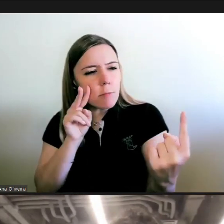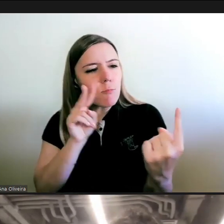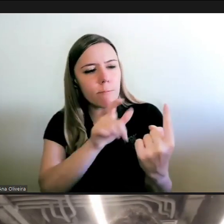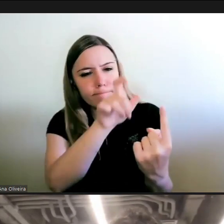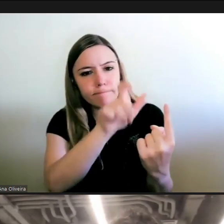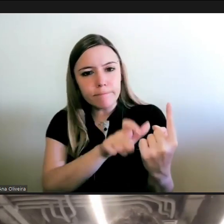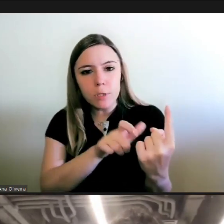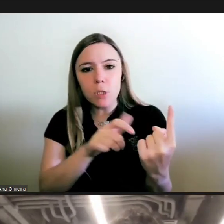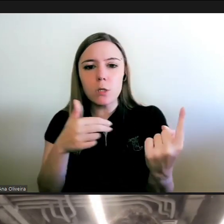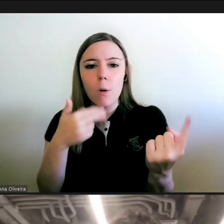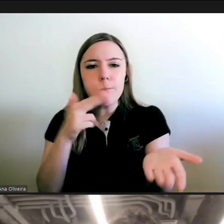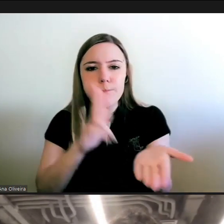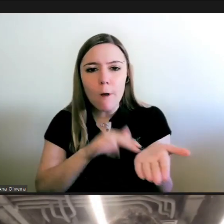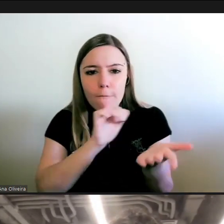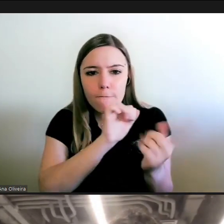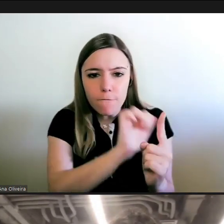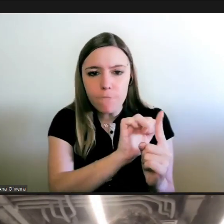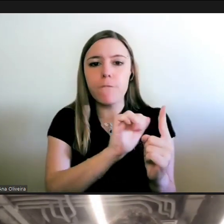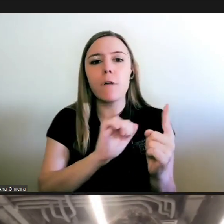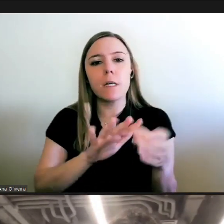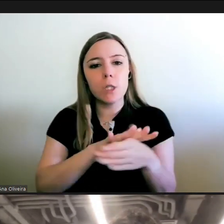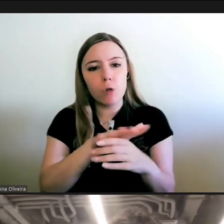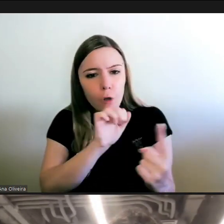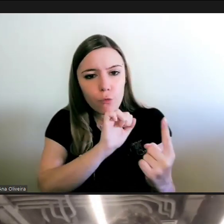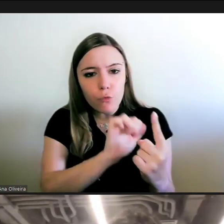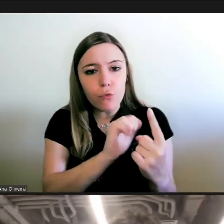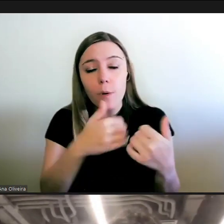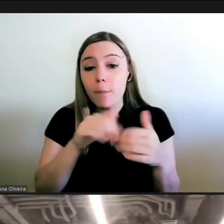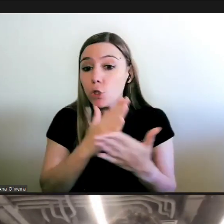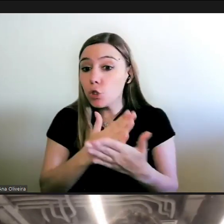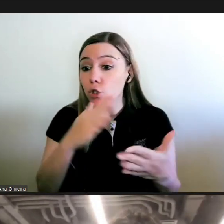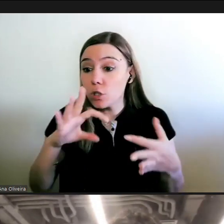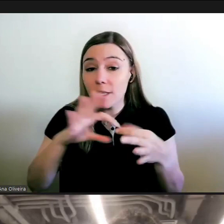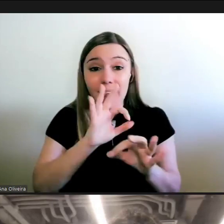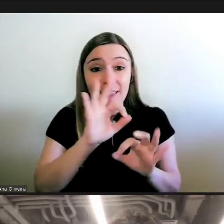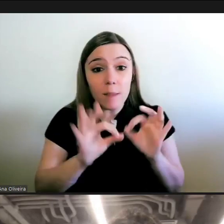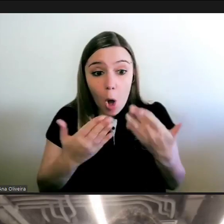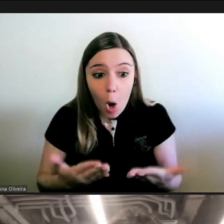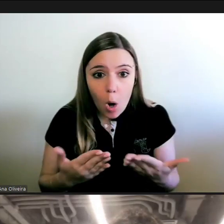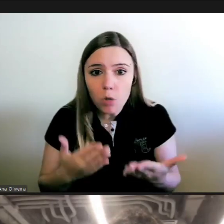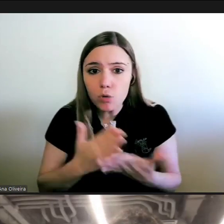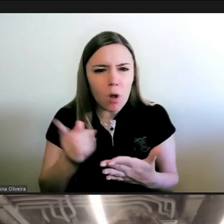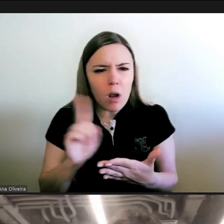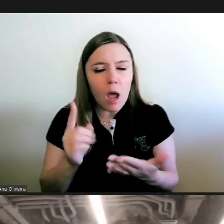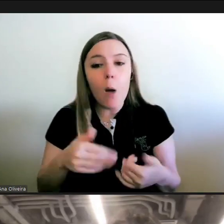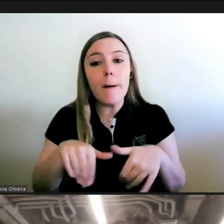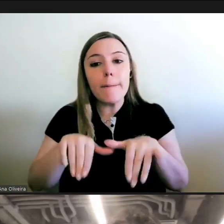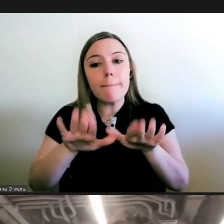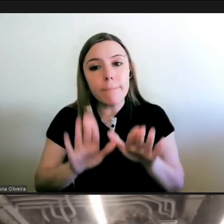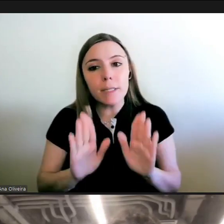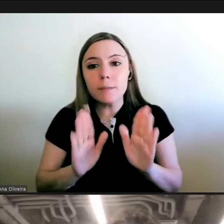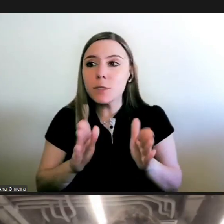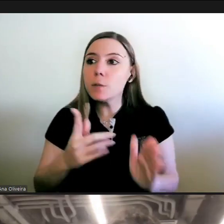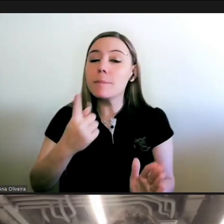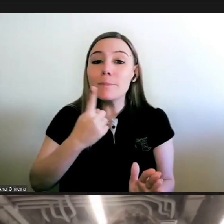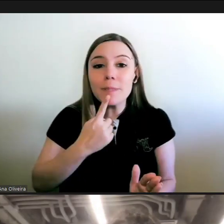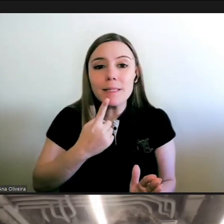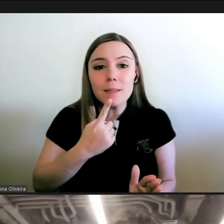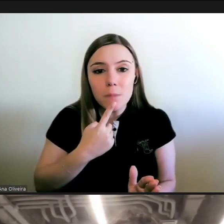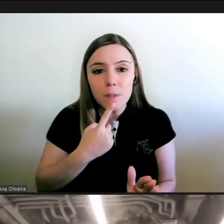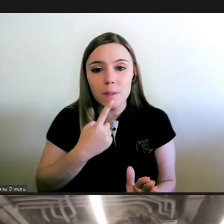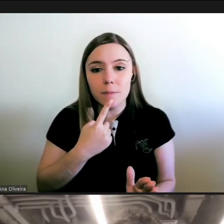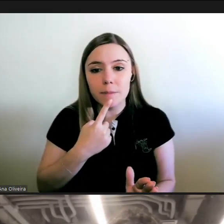seu contexto, mas não apenas na dimensão do tratamento do imediato, mas é perceber quais são